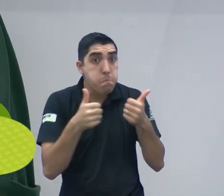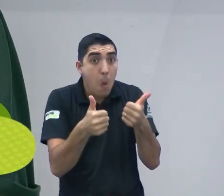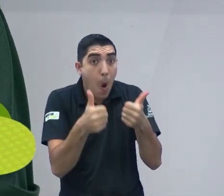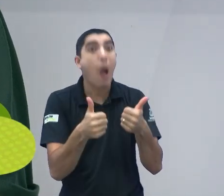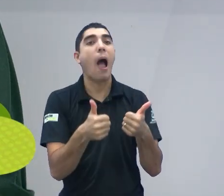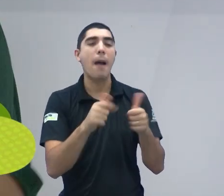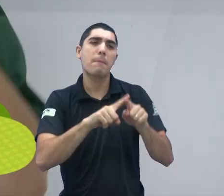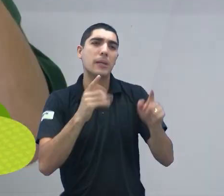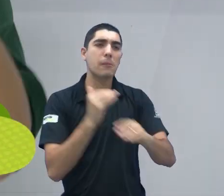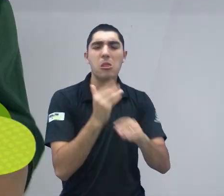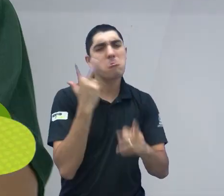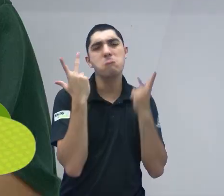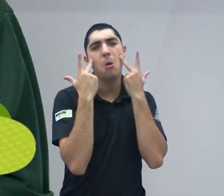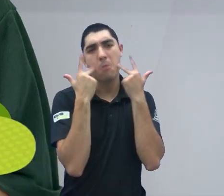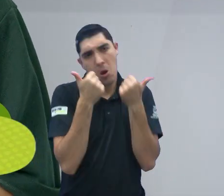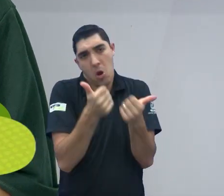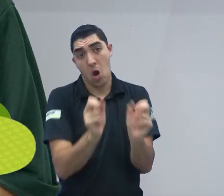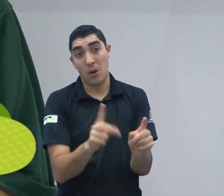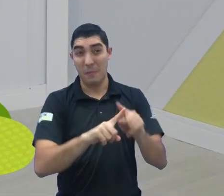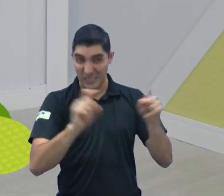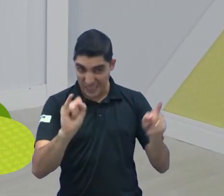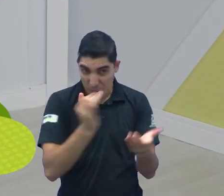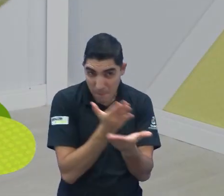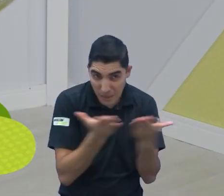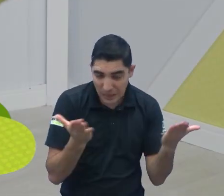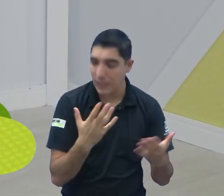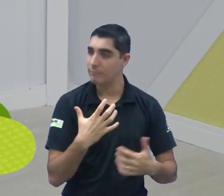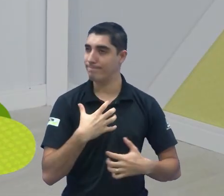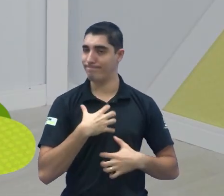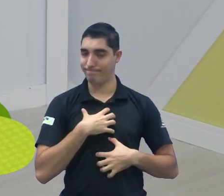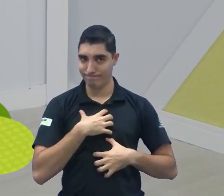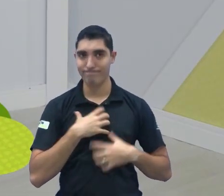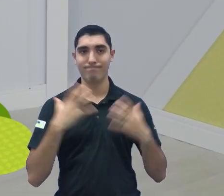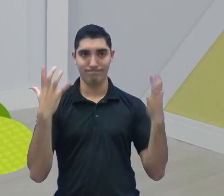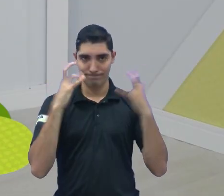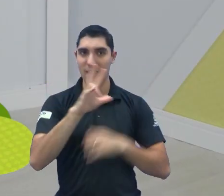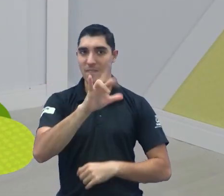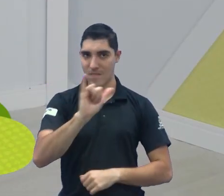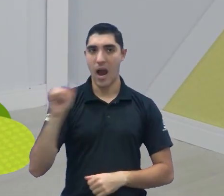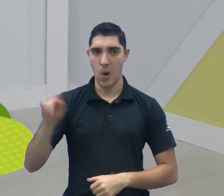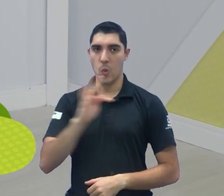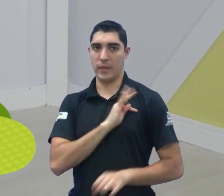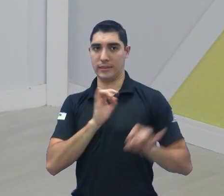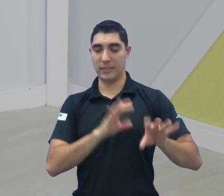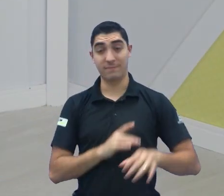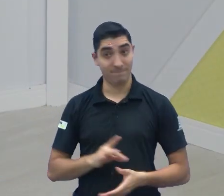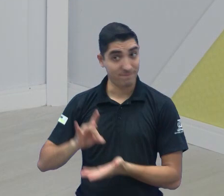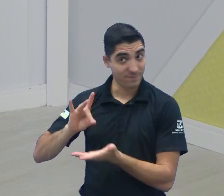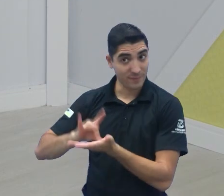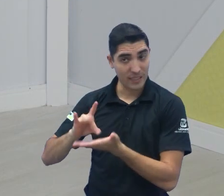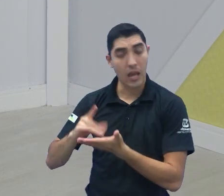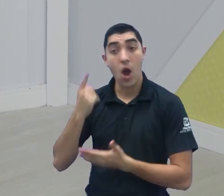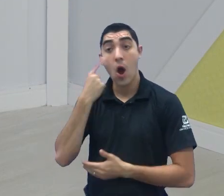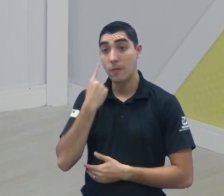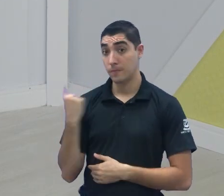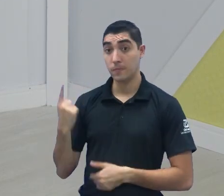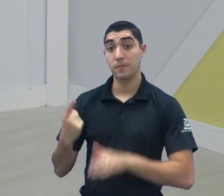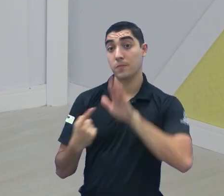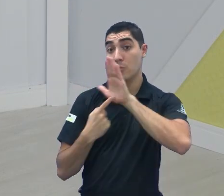fica bem pressionado para o jogo de sábado. É verdade. Vamos dar uma olhadinha aqui primeiro na rodada do final de semana, que foi a